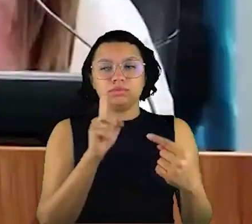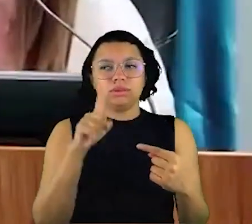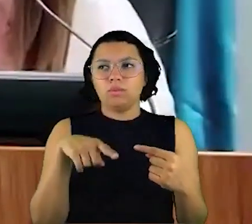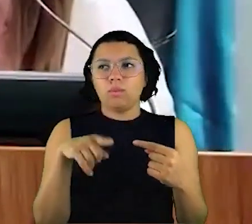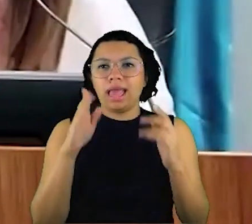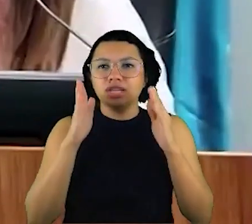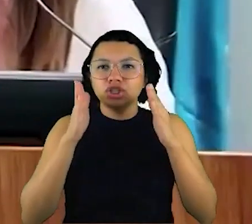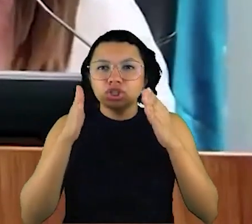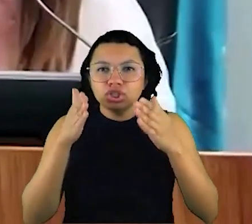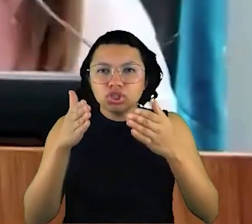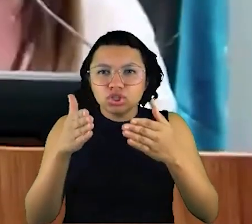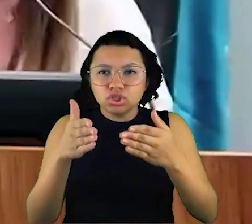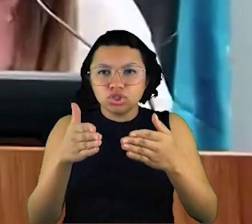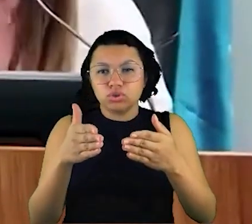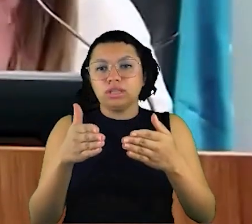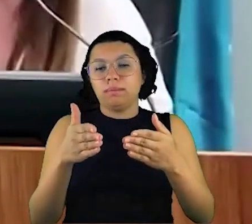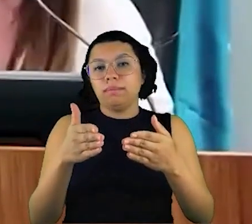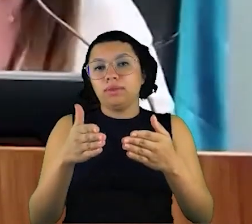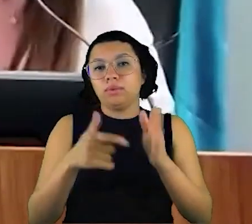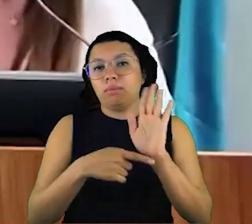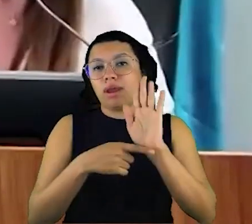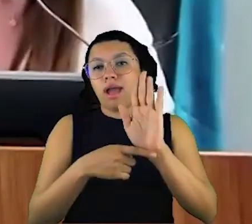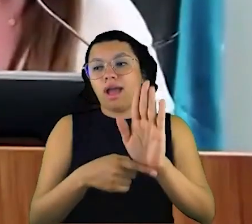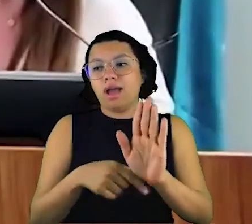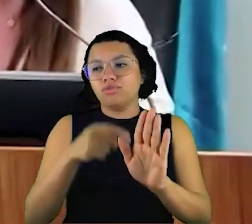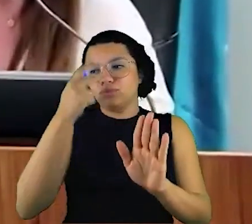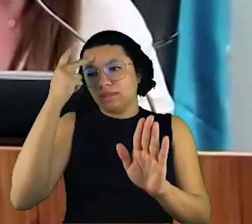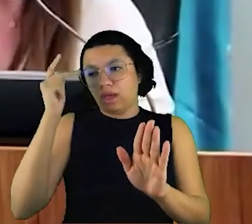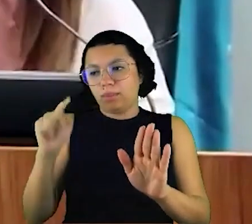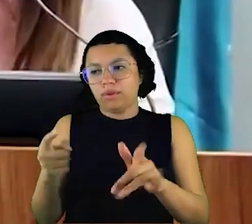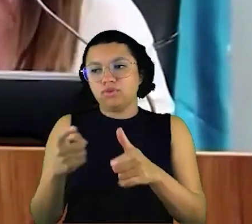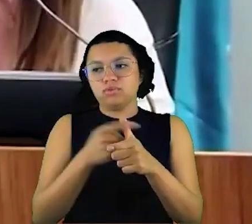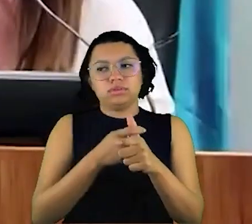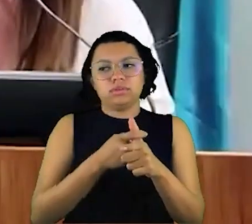era direcionamento para favorecer contribuinte.